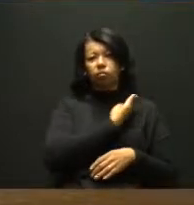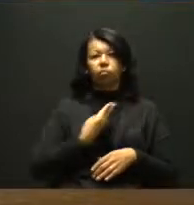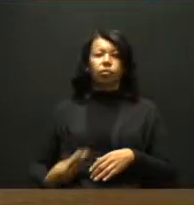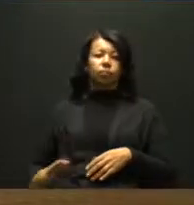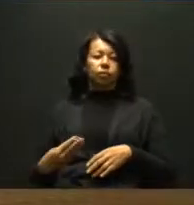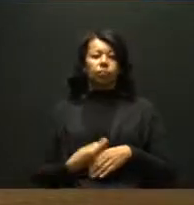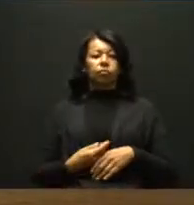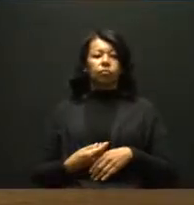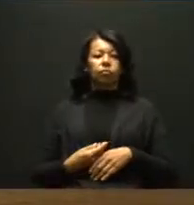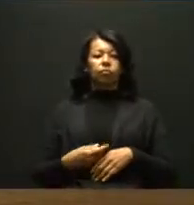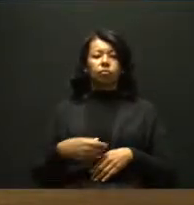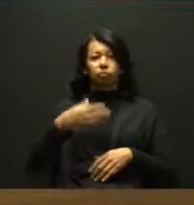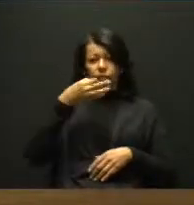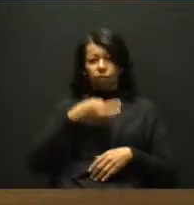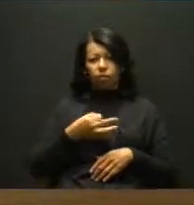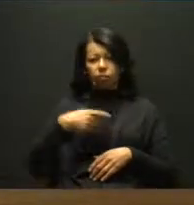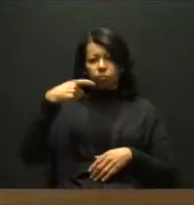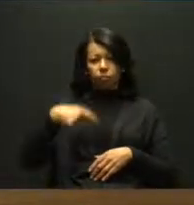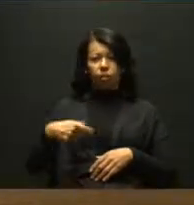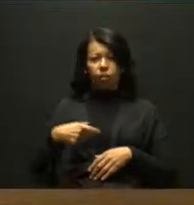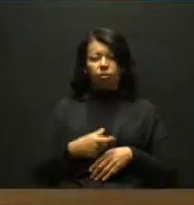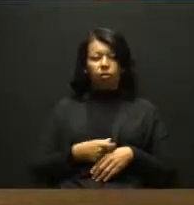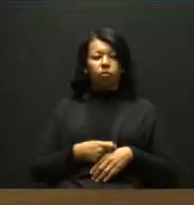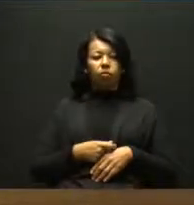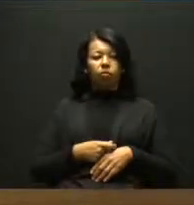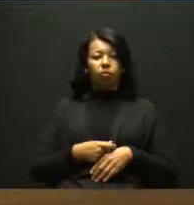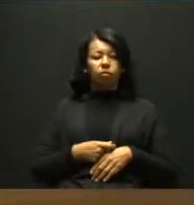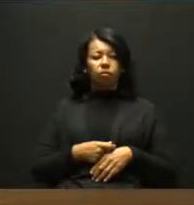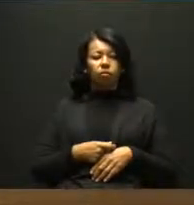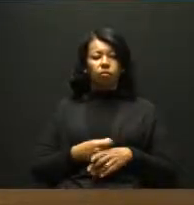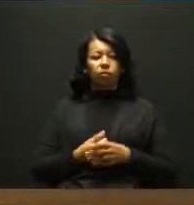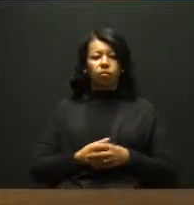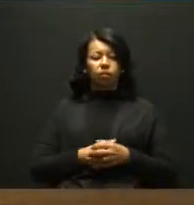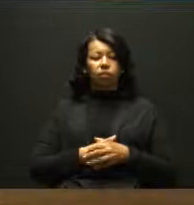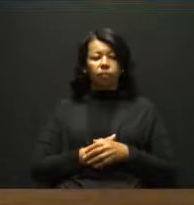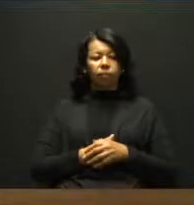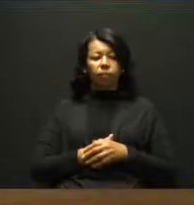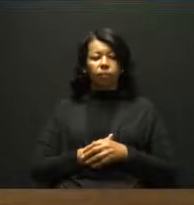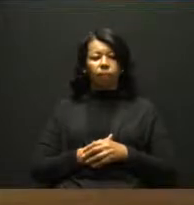o ponto de vista de uma parte